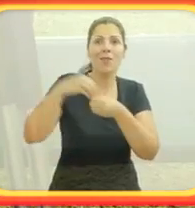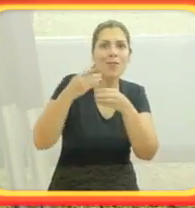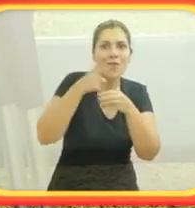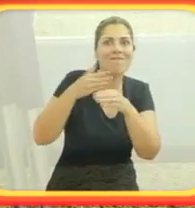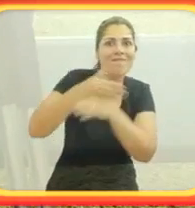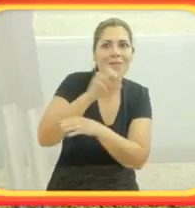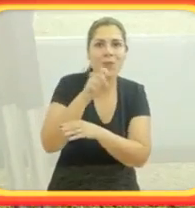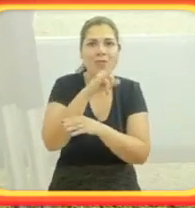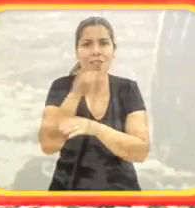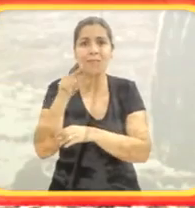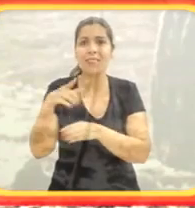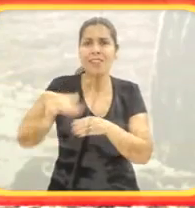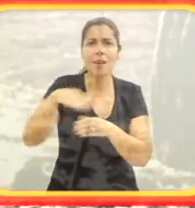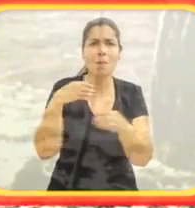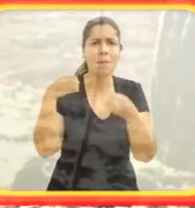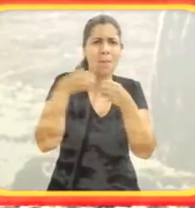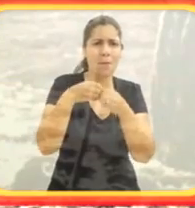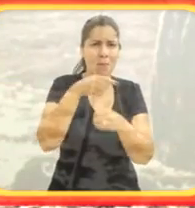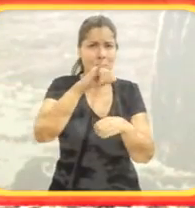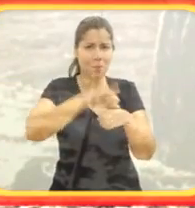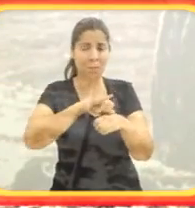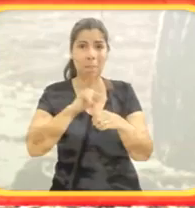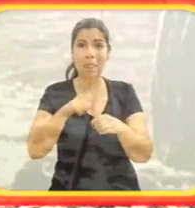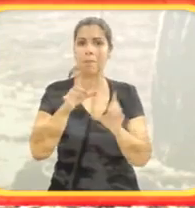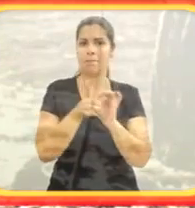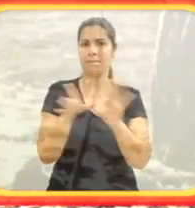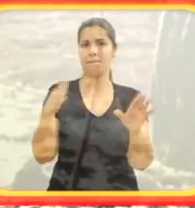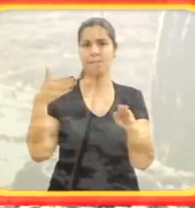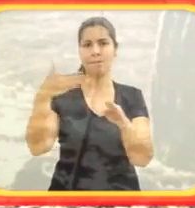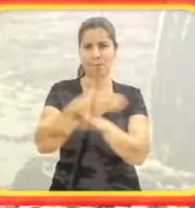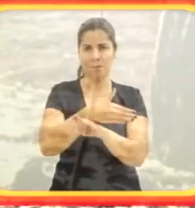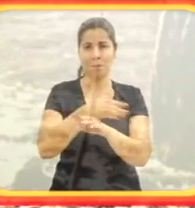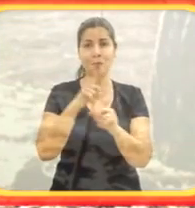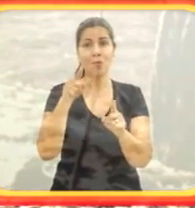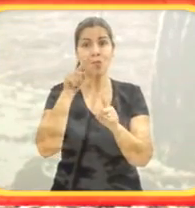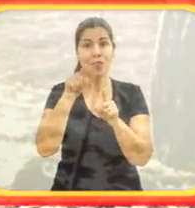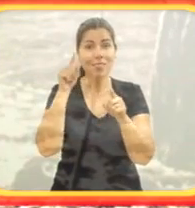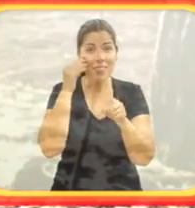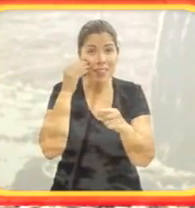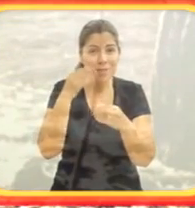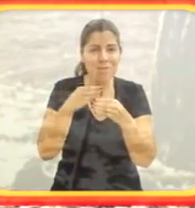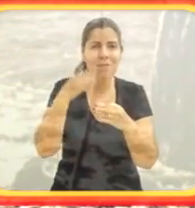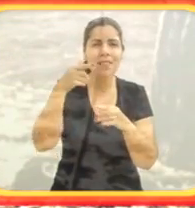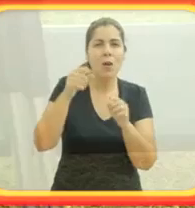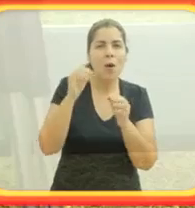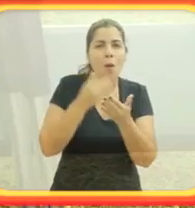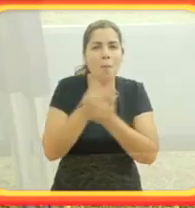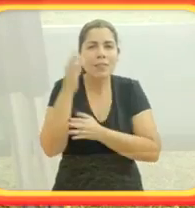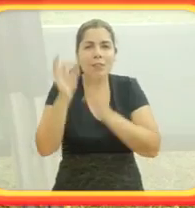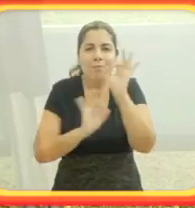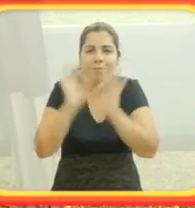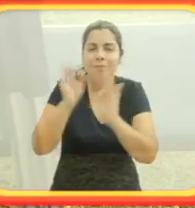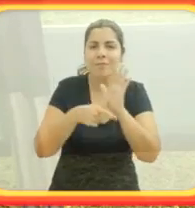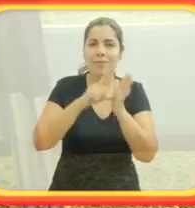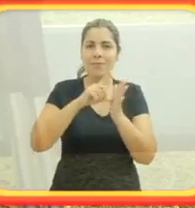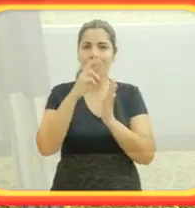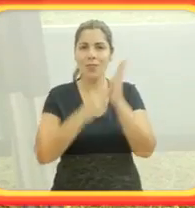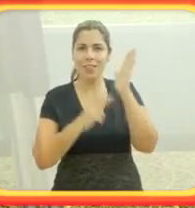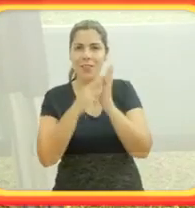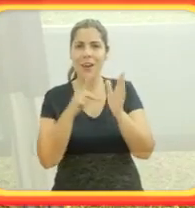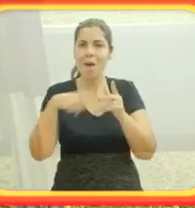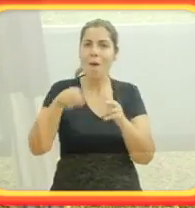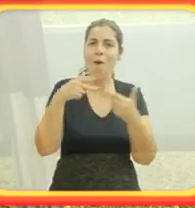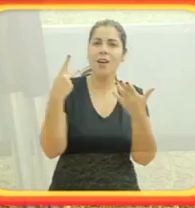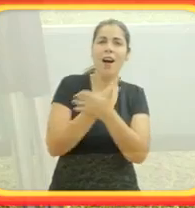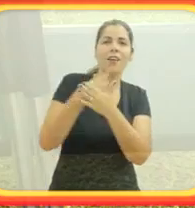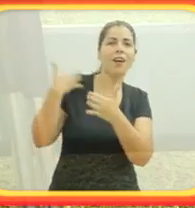da capital, onde é permitida a entrada. Então, por mais que eu tivesse um pré-roteiro, as coisas foram acontecendo durante a viagem. Eu segui